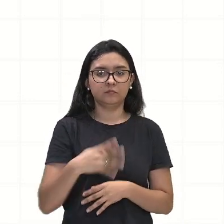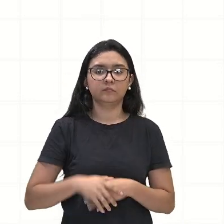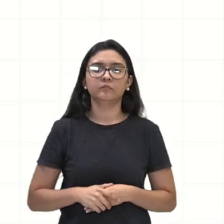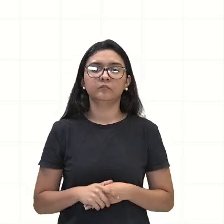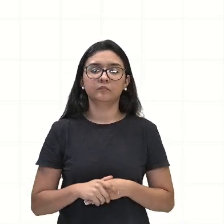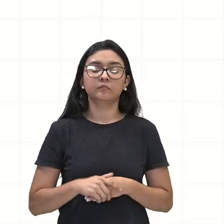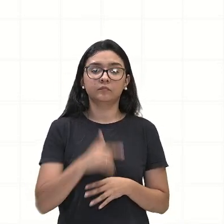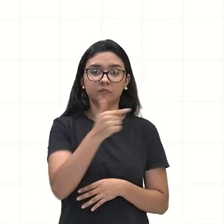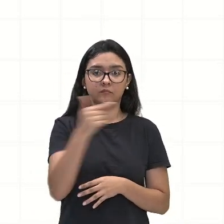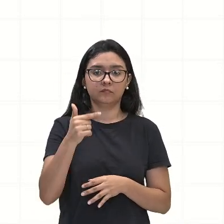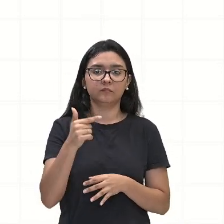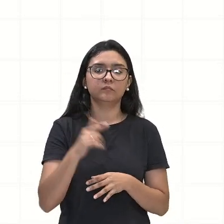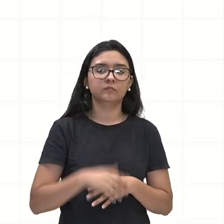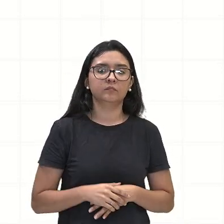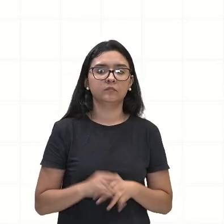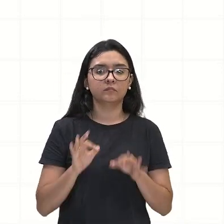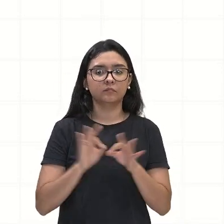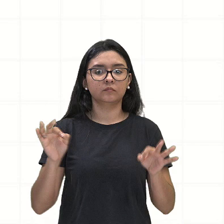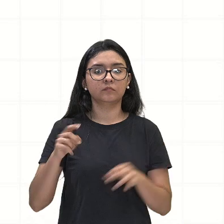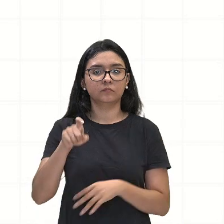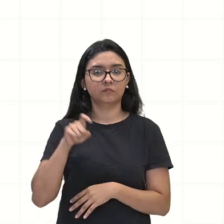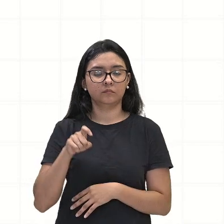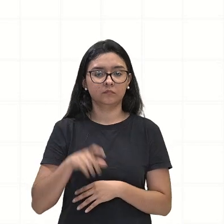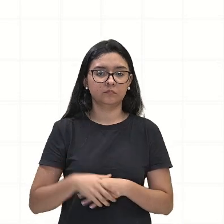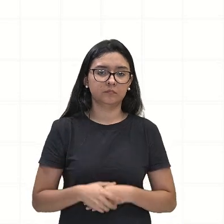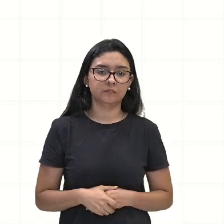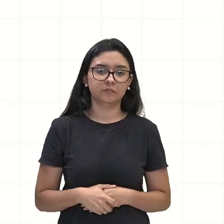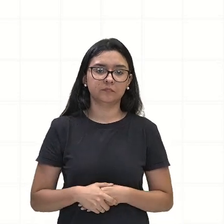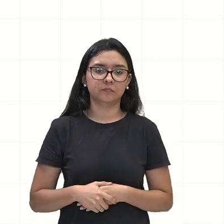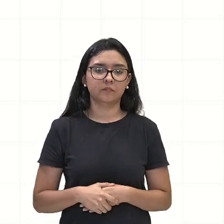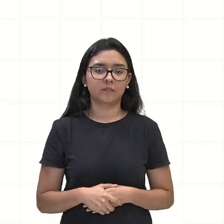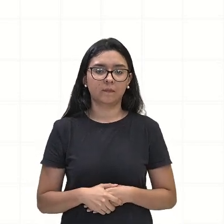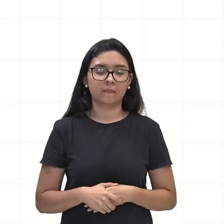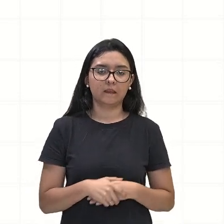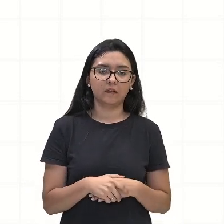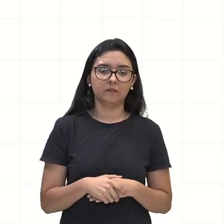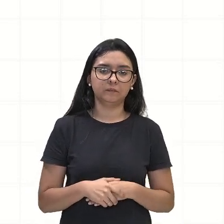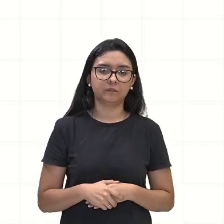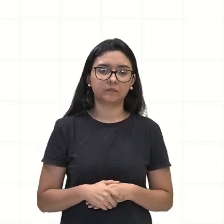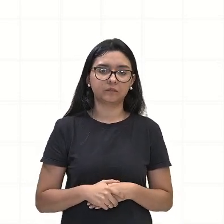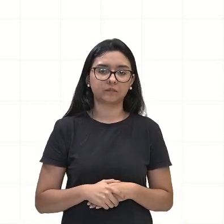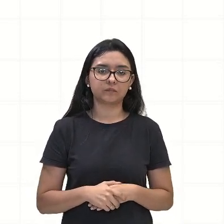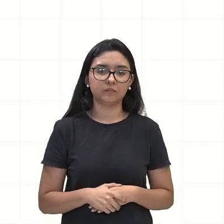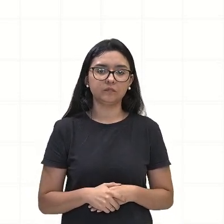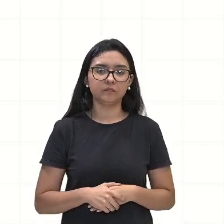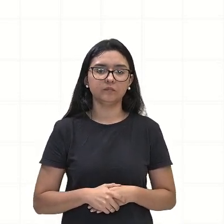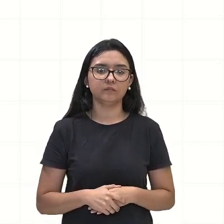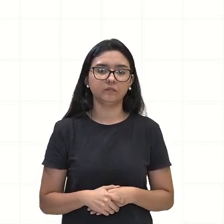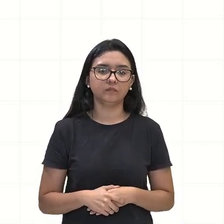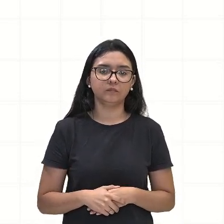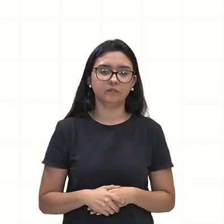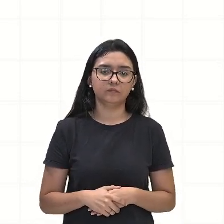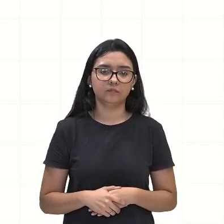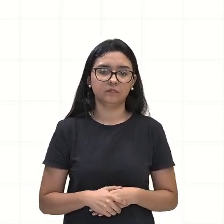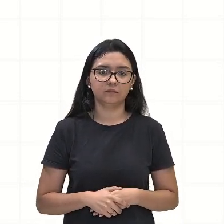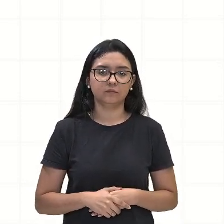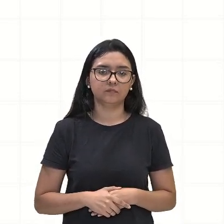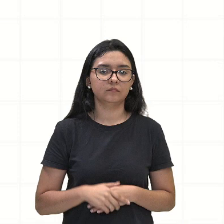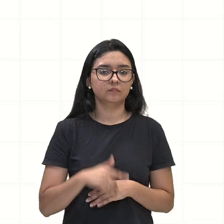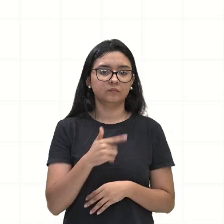22 vai ser proporcional ao x. Então, vou ter que 24 vezes x vai ser igual a